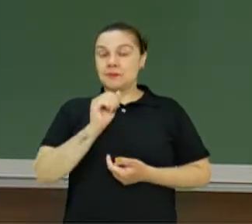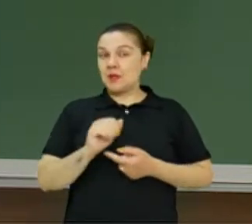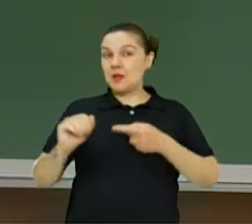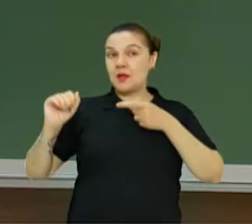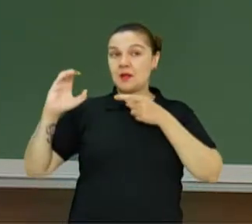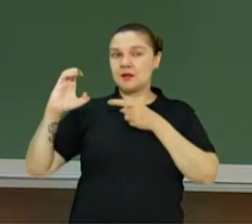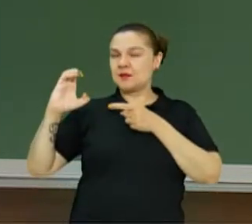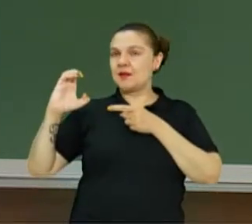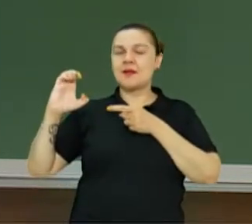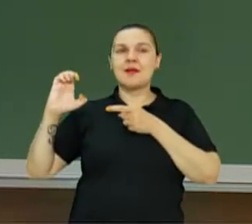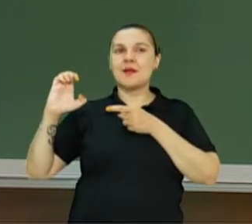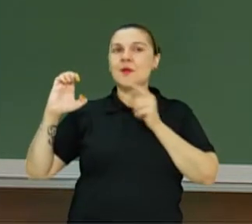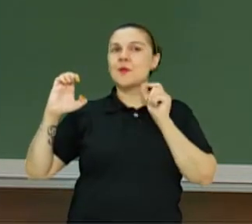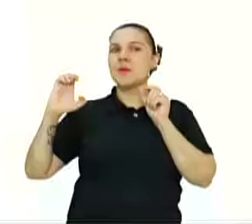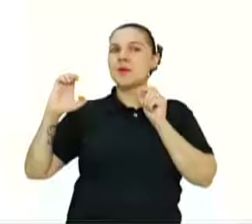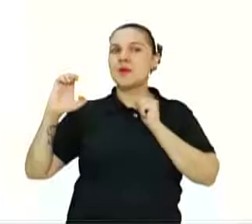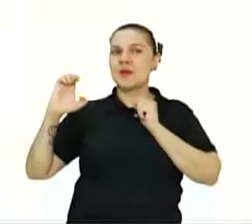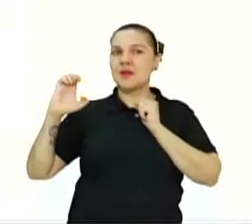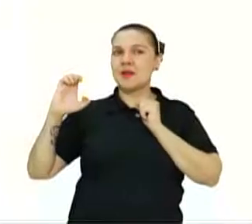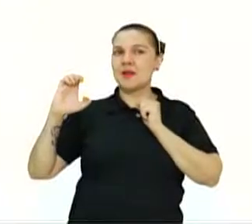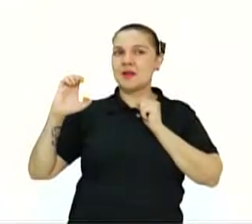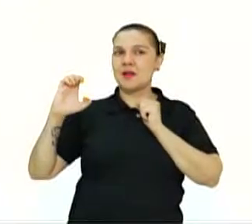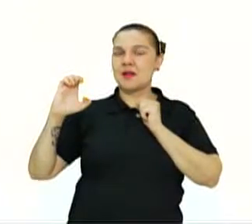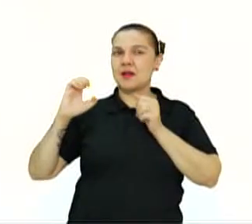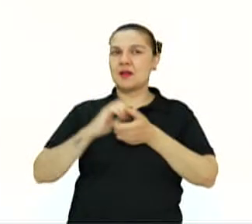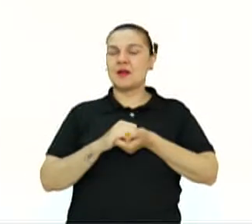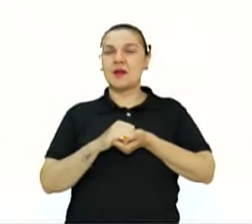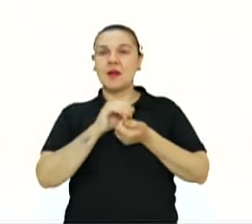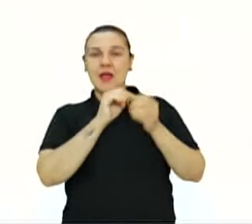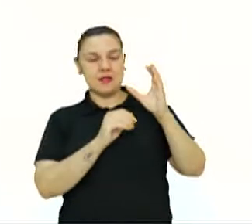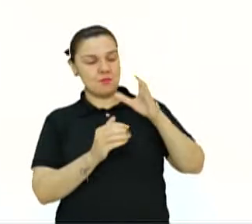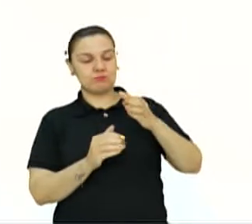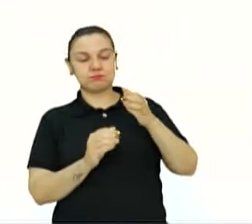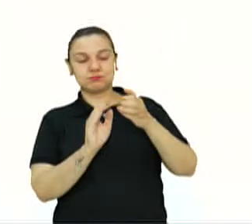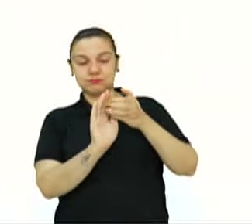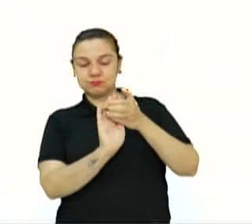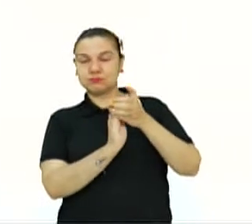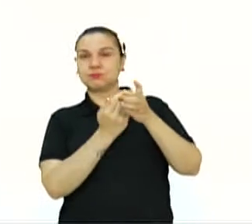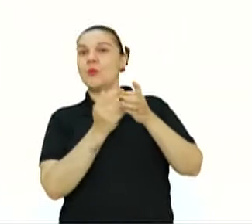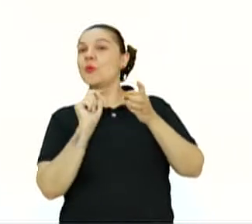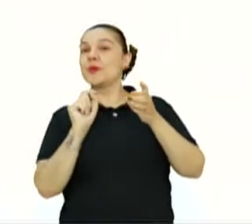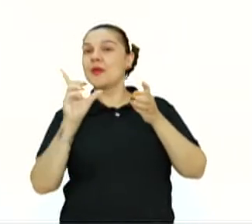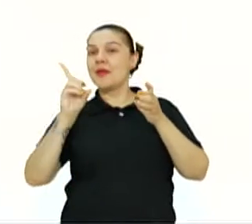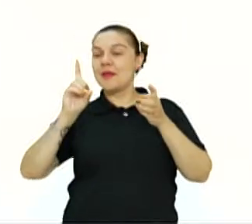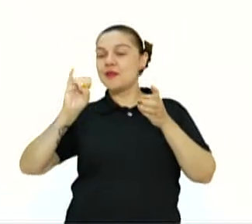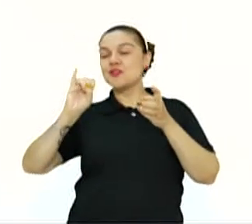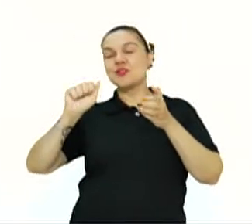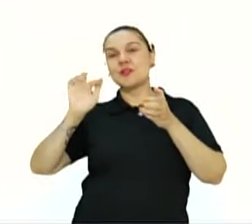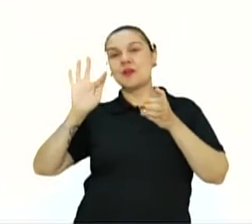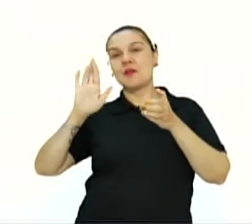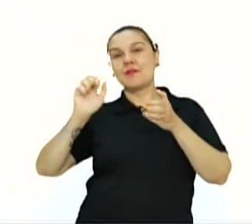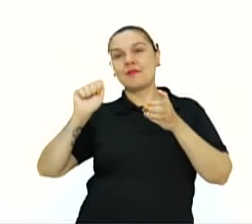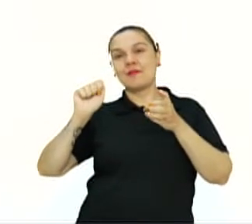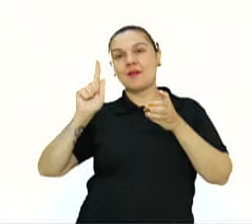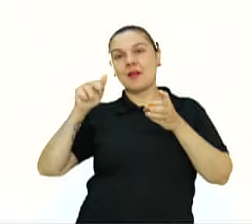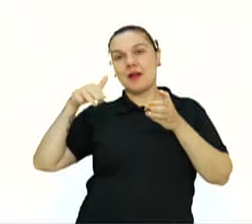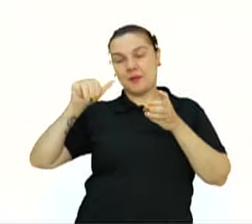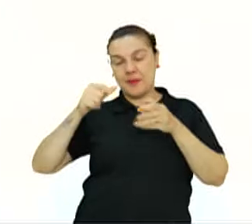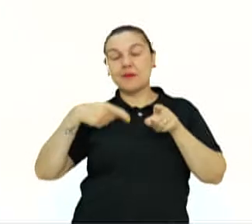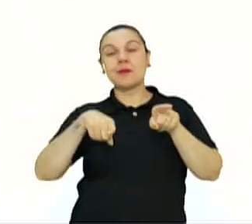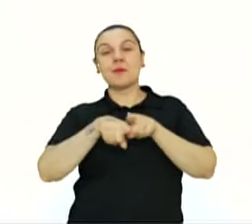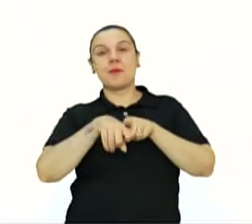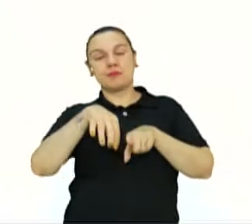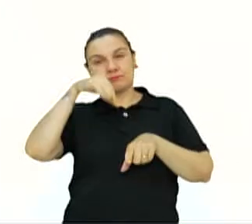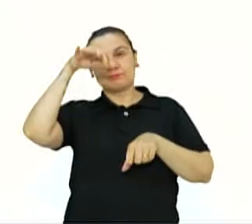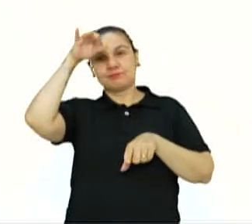Esse aqui, da letra E, a gente viu que essa cúpula redondinha aqui é o diafragma, né? Ele é